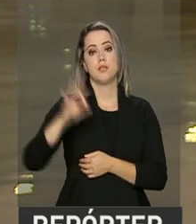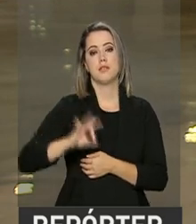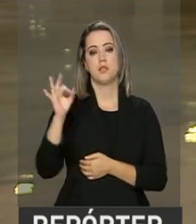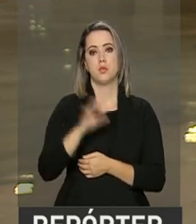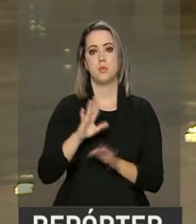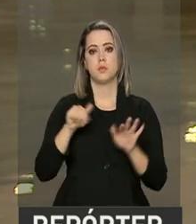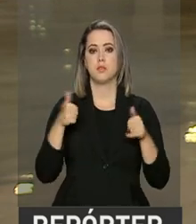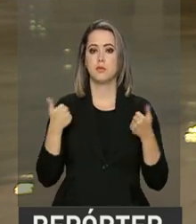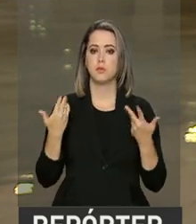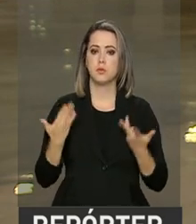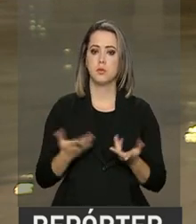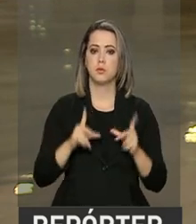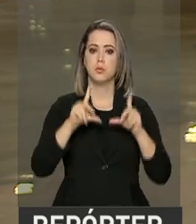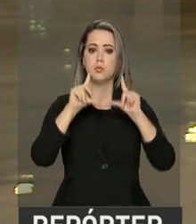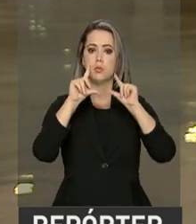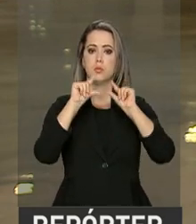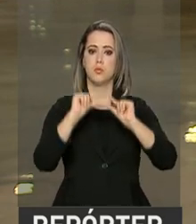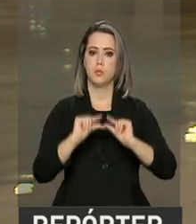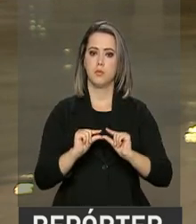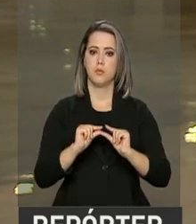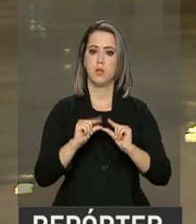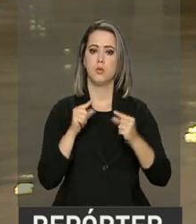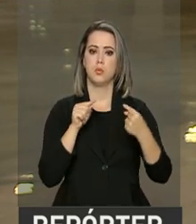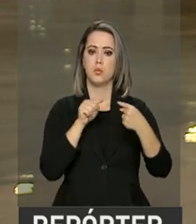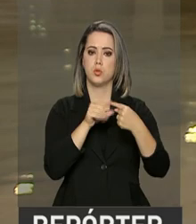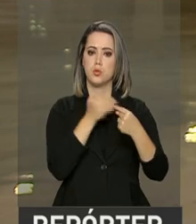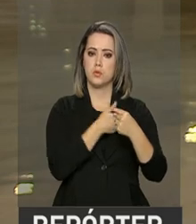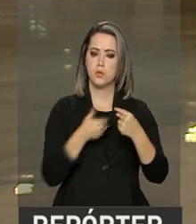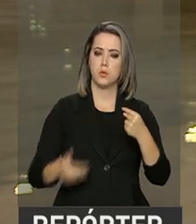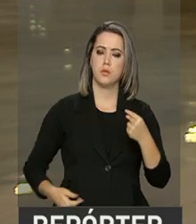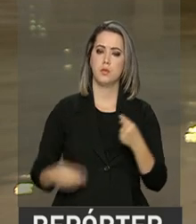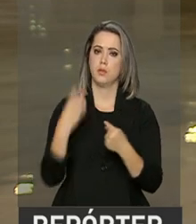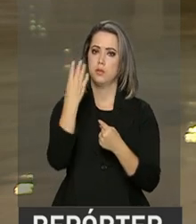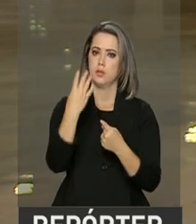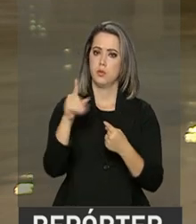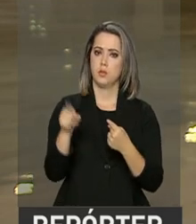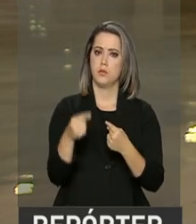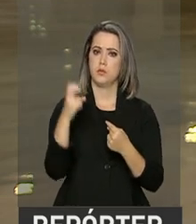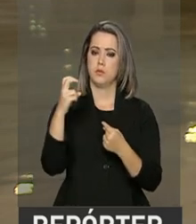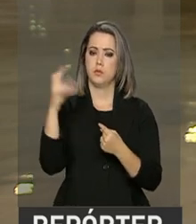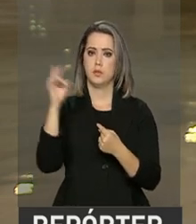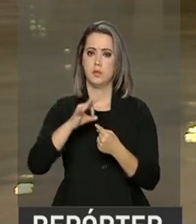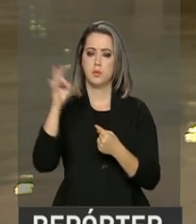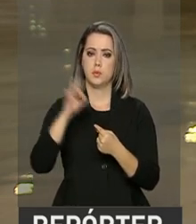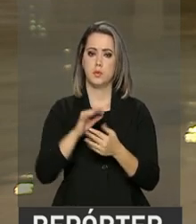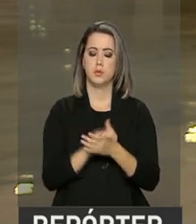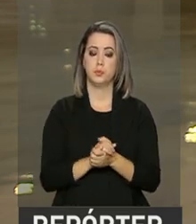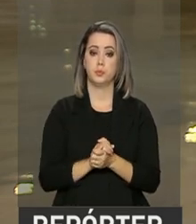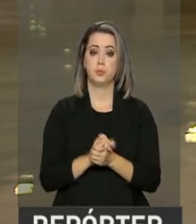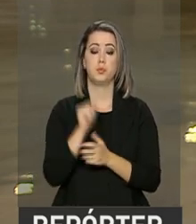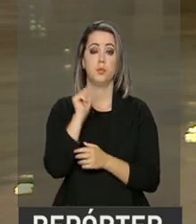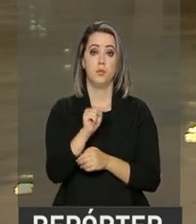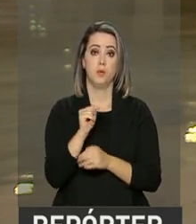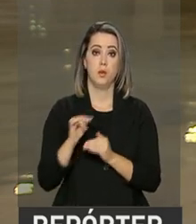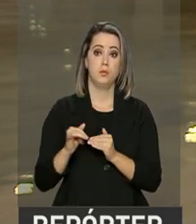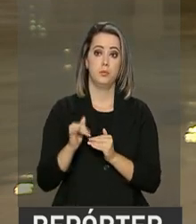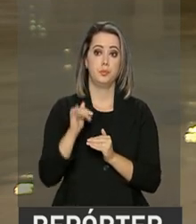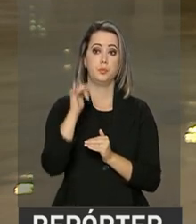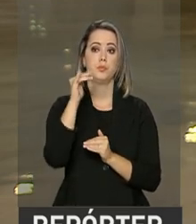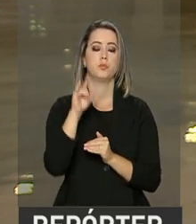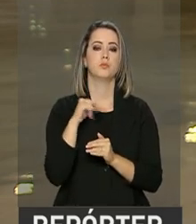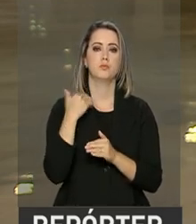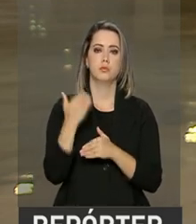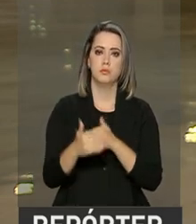4,37%, portanto, abaixo do centro da meta do governo, que é de 4,5%. E essa projeção tem